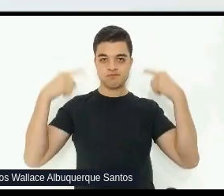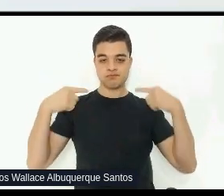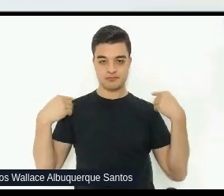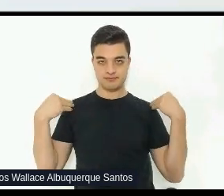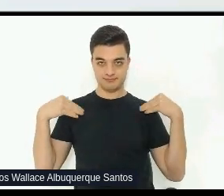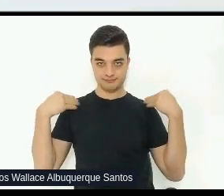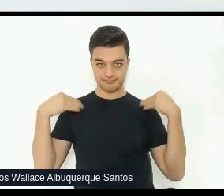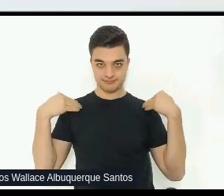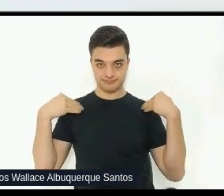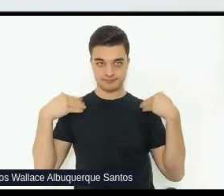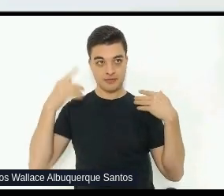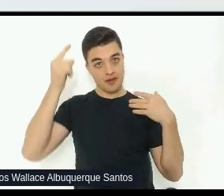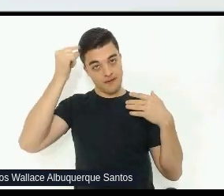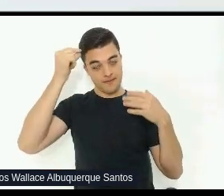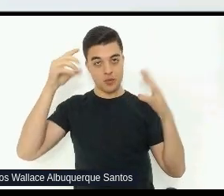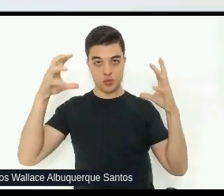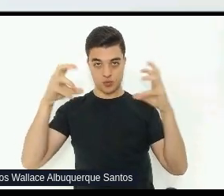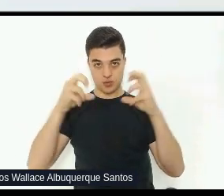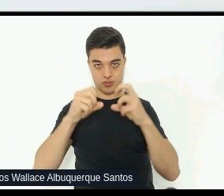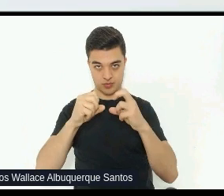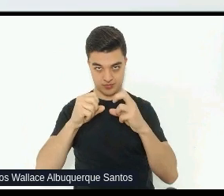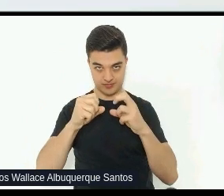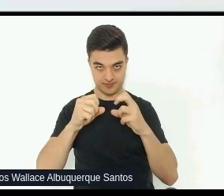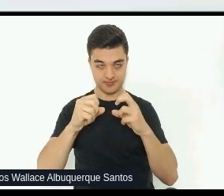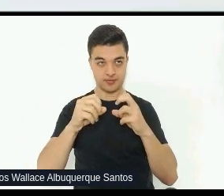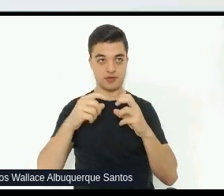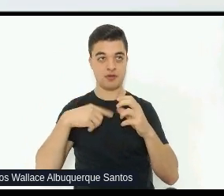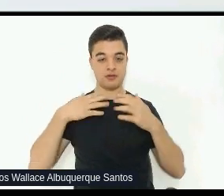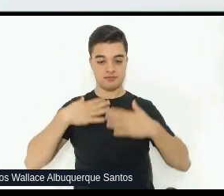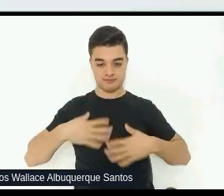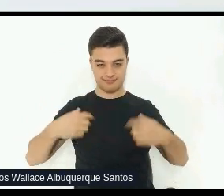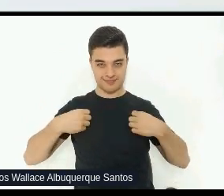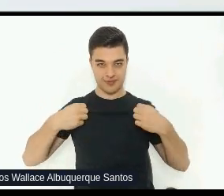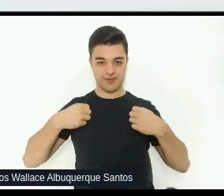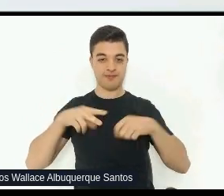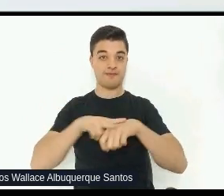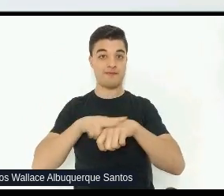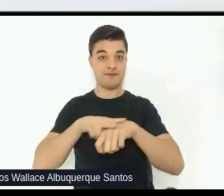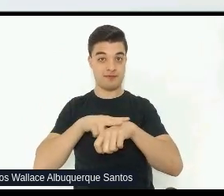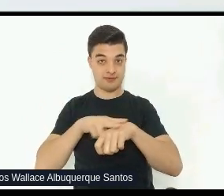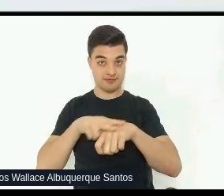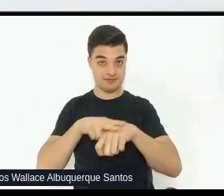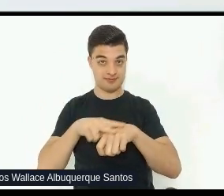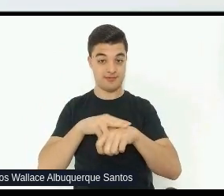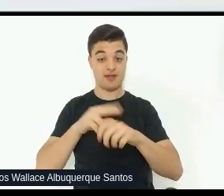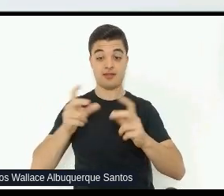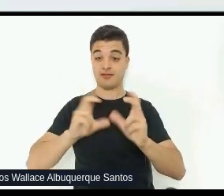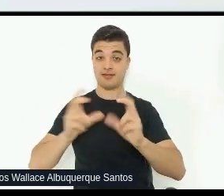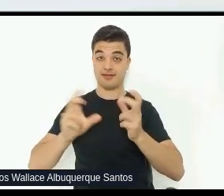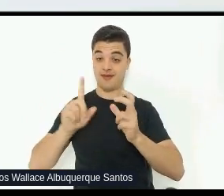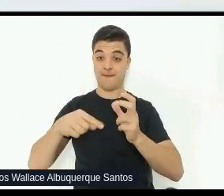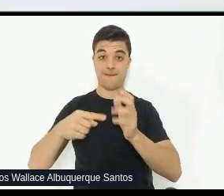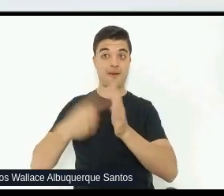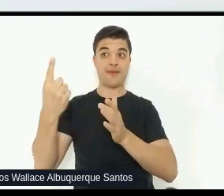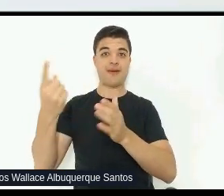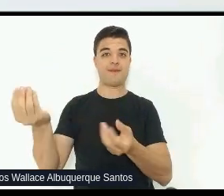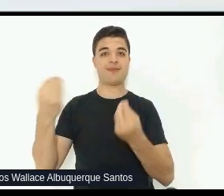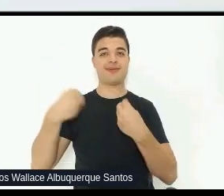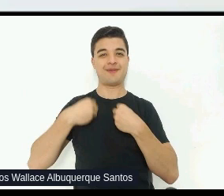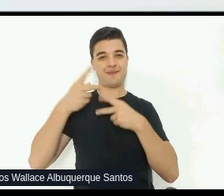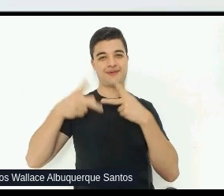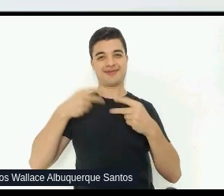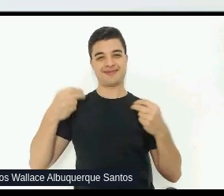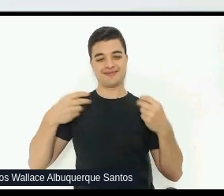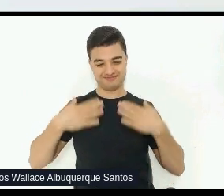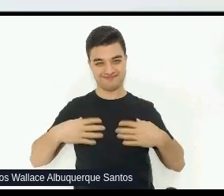escuros também. Hoje eu estou vestindo uma camiseta verde, foi a primeira camiseta que eu ganhei do TDC, então é especial para mim.